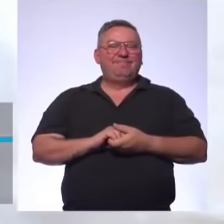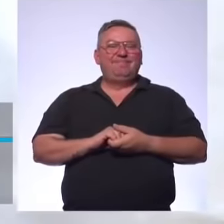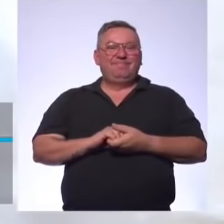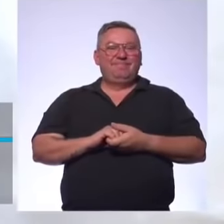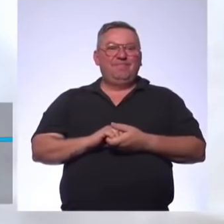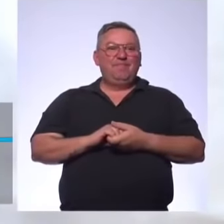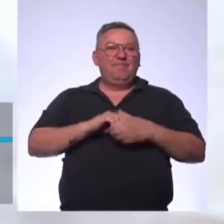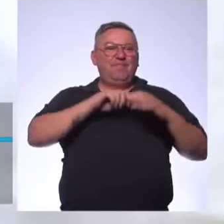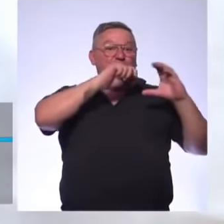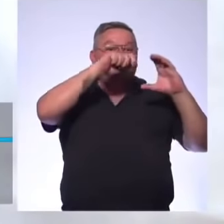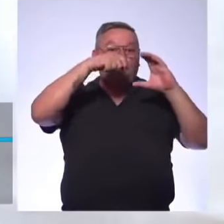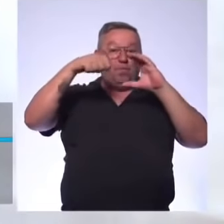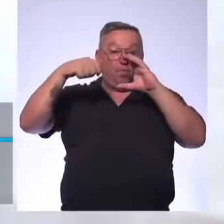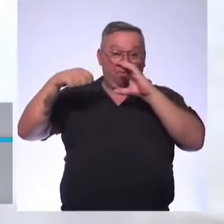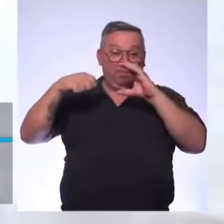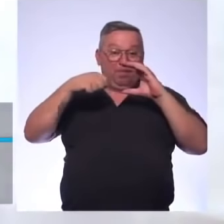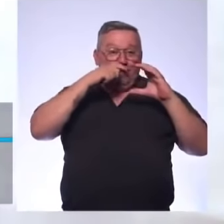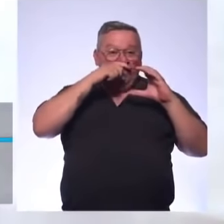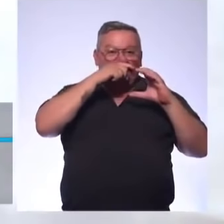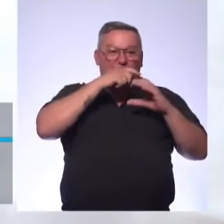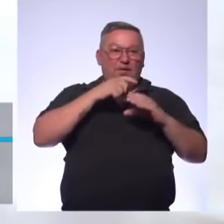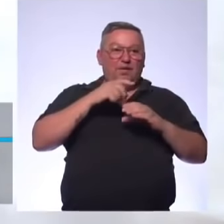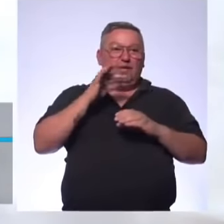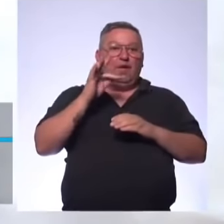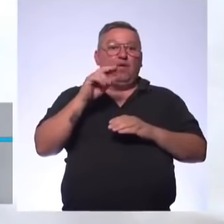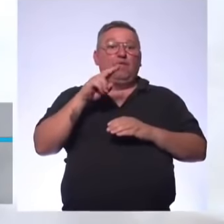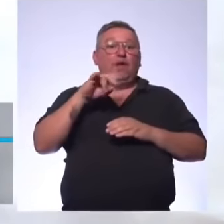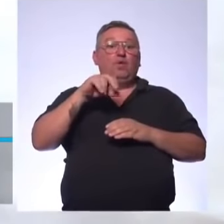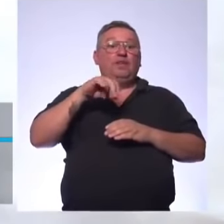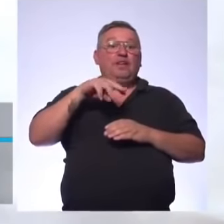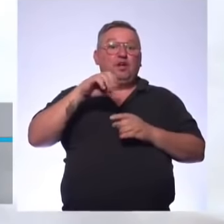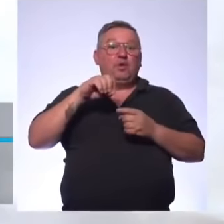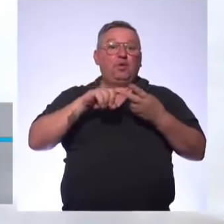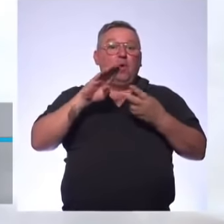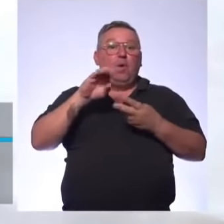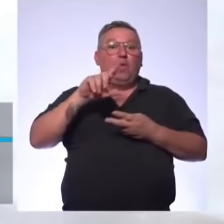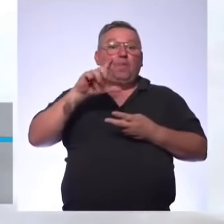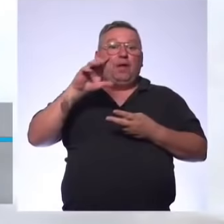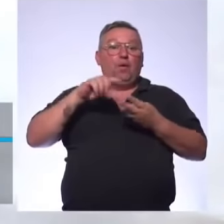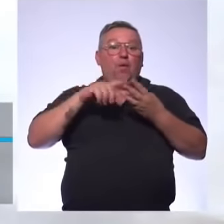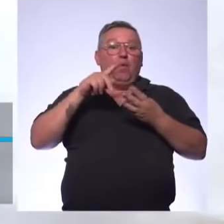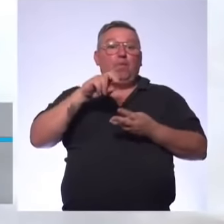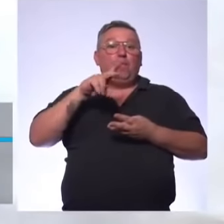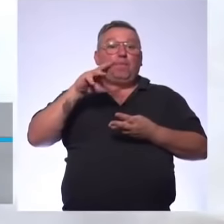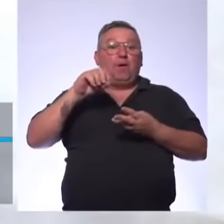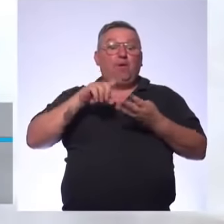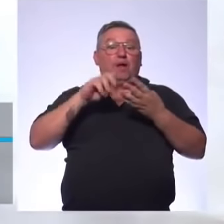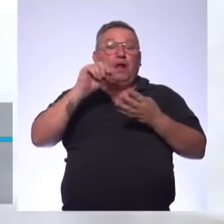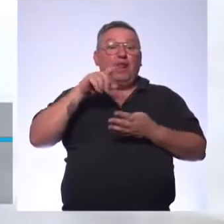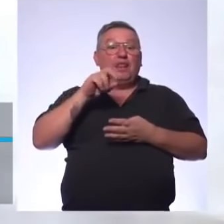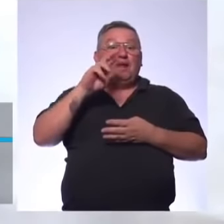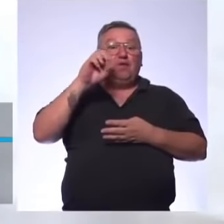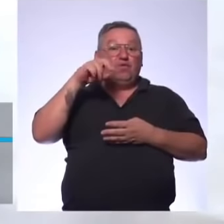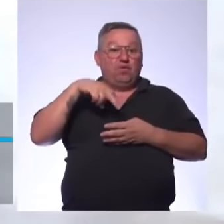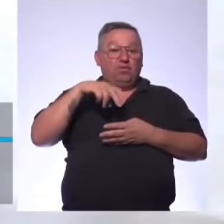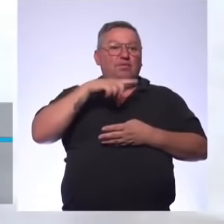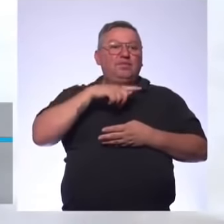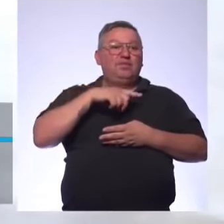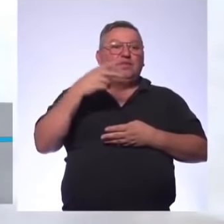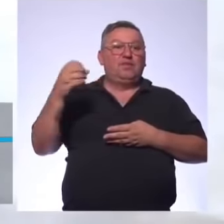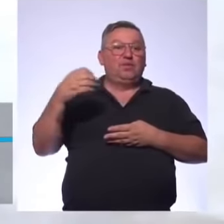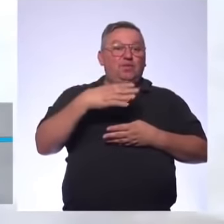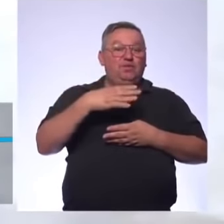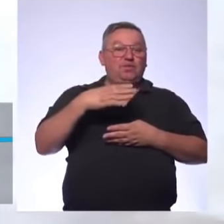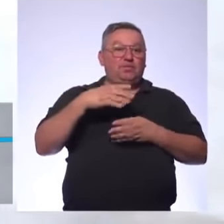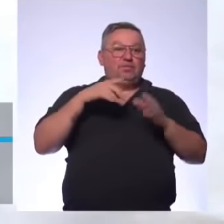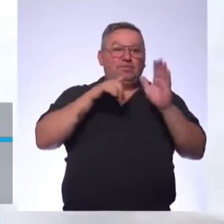os câmera mente que é o Flausino o belo o Paulo o Anderson Nós temos dois novos